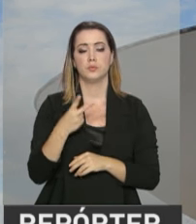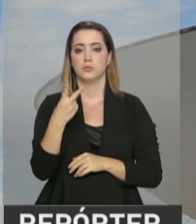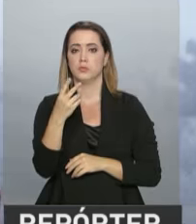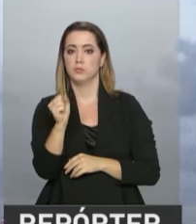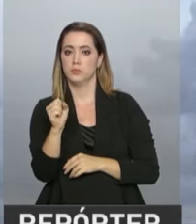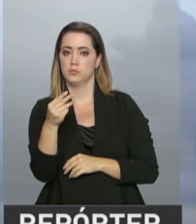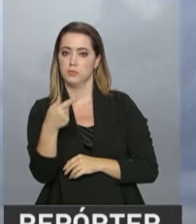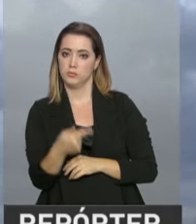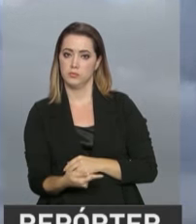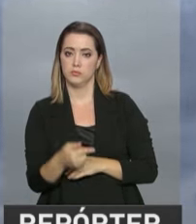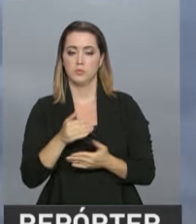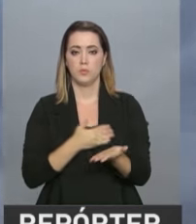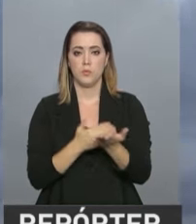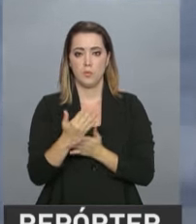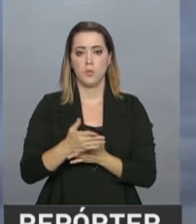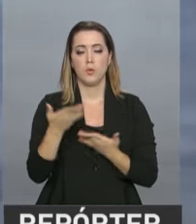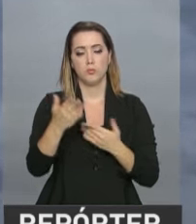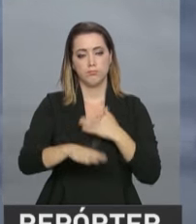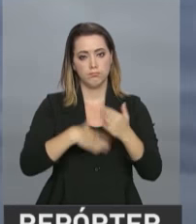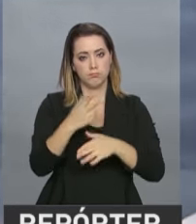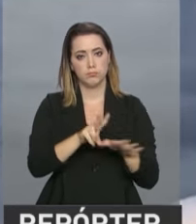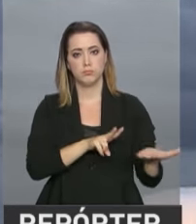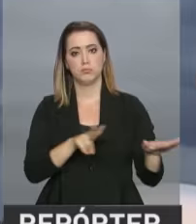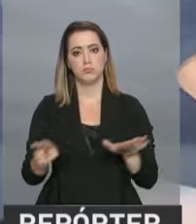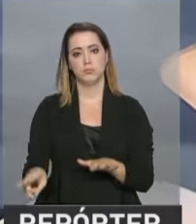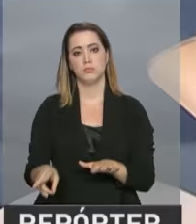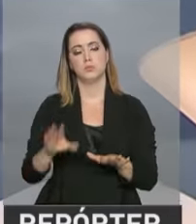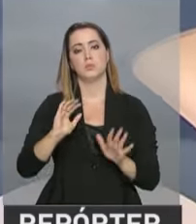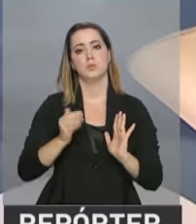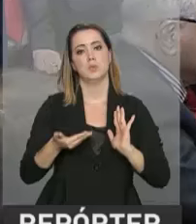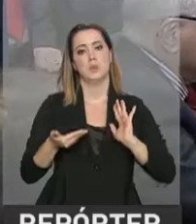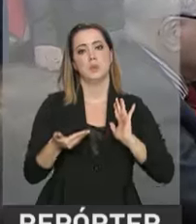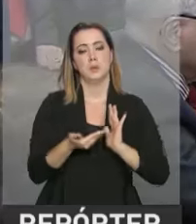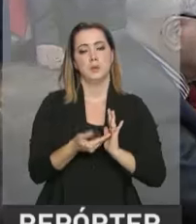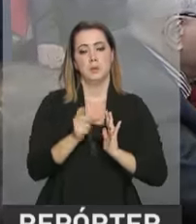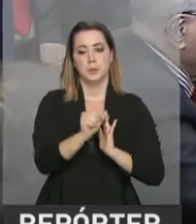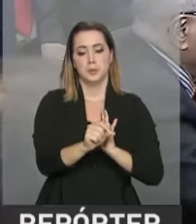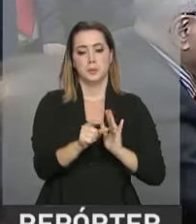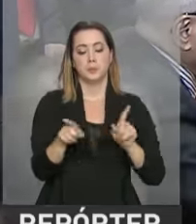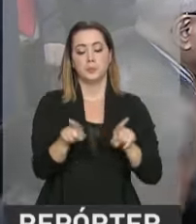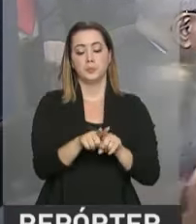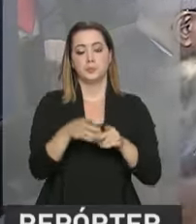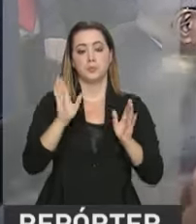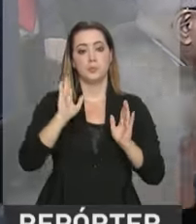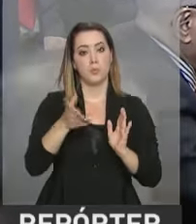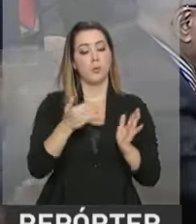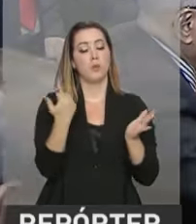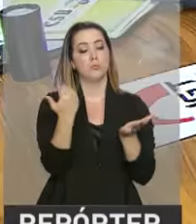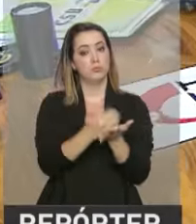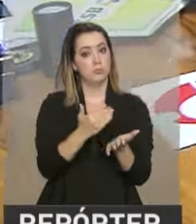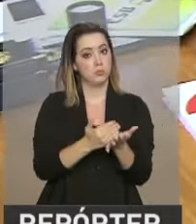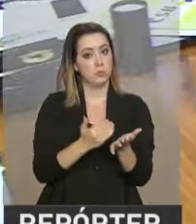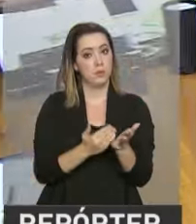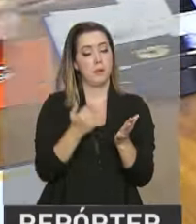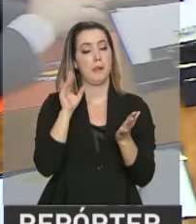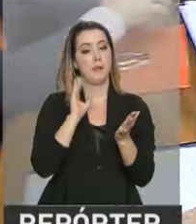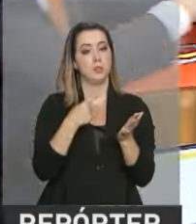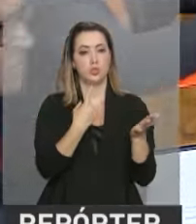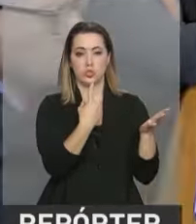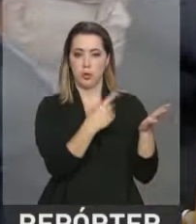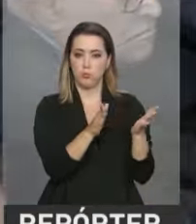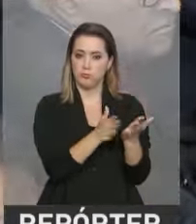287 começa a tramitar na semana que vem na Câmara dos o cronograma foi definido em reunião com centrais